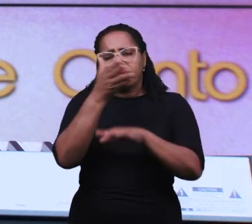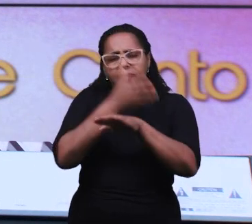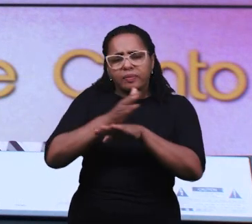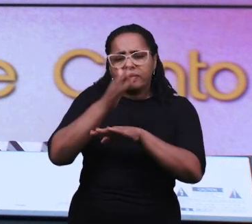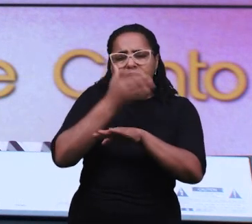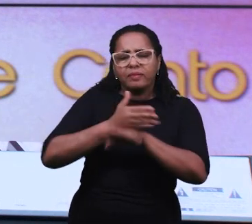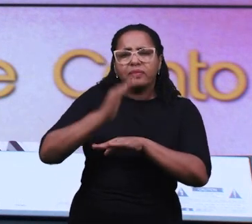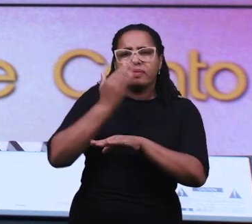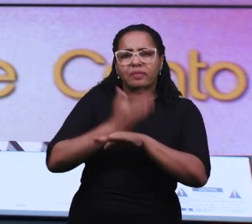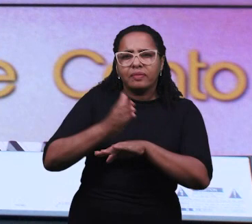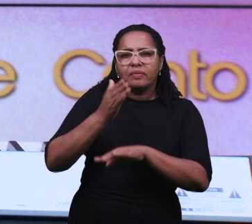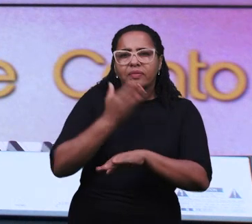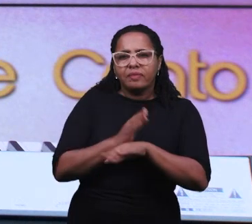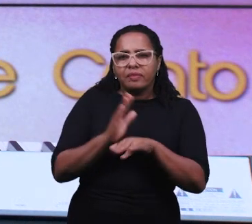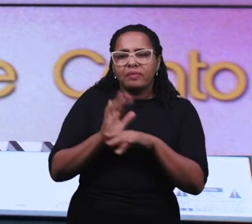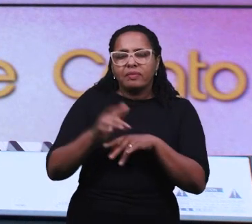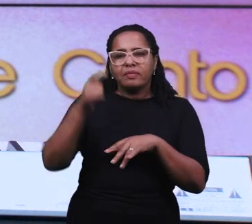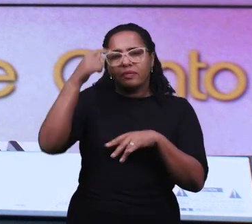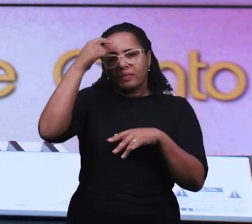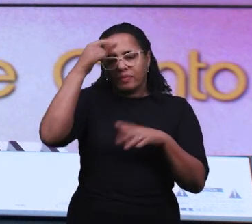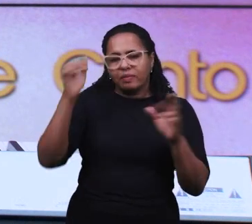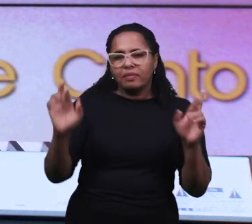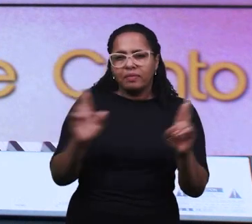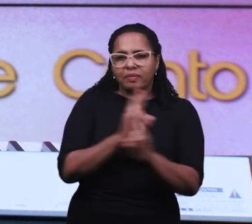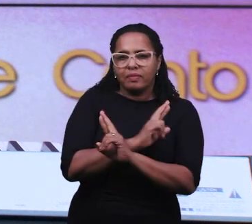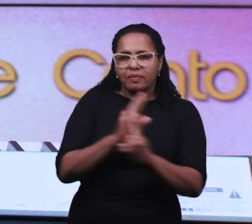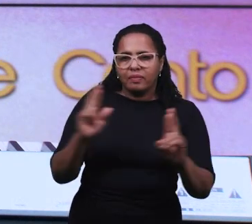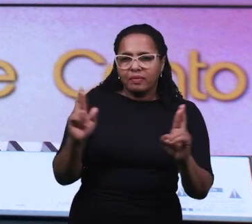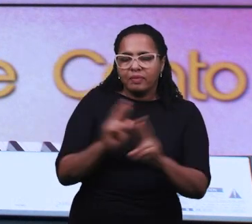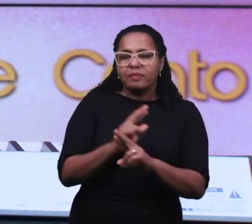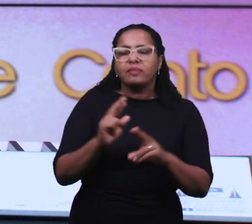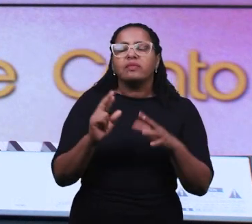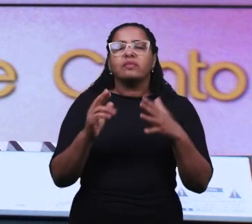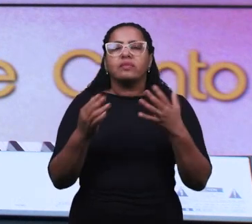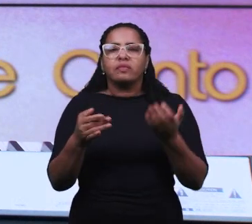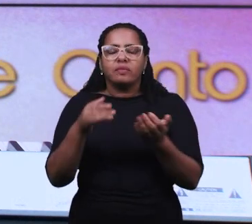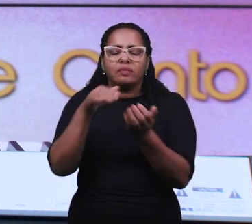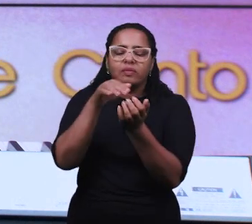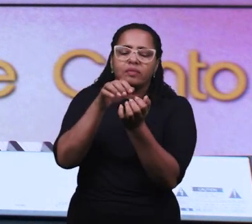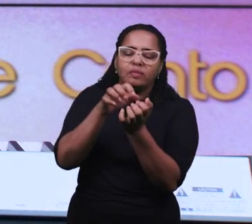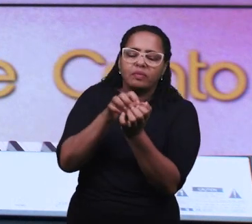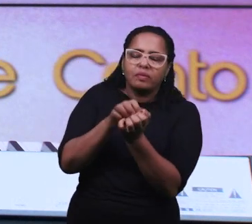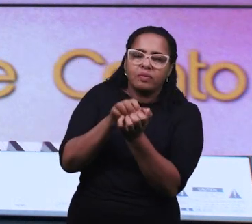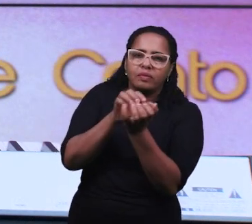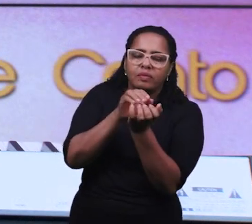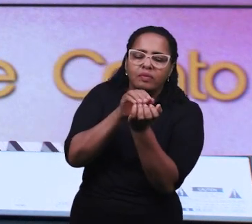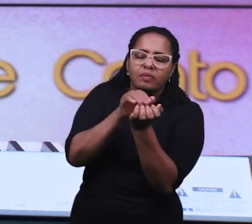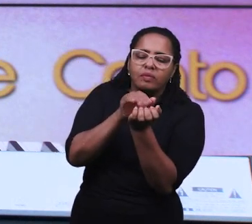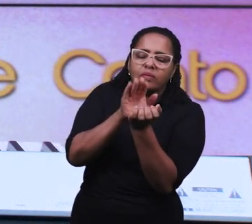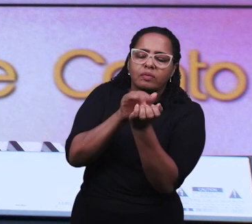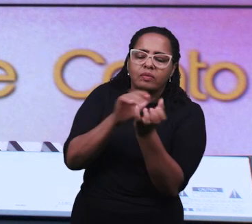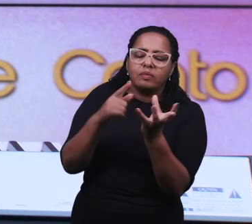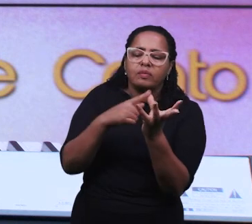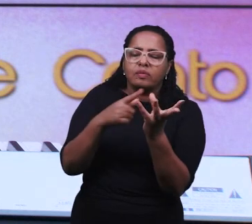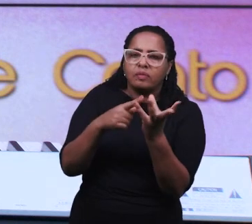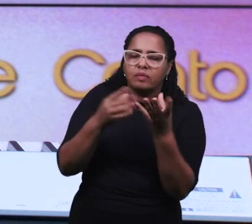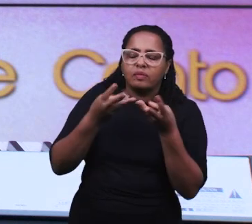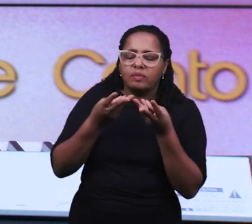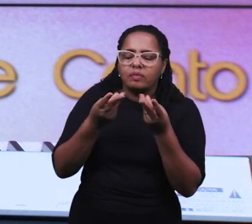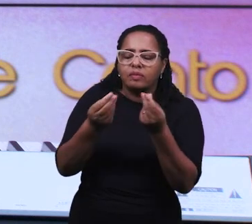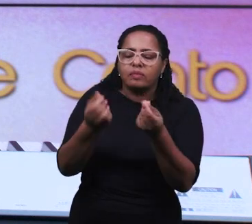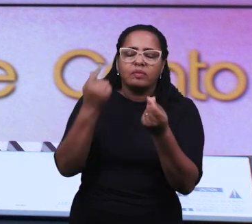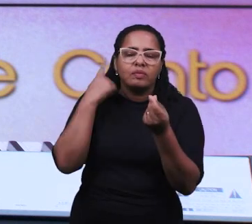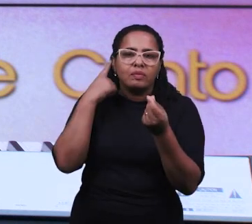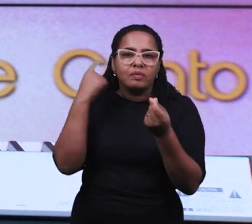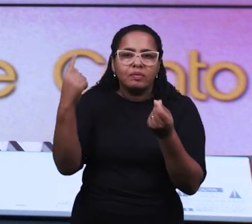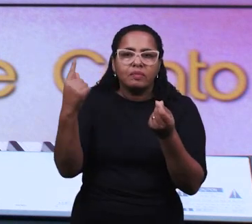possam treinar e ter maior consciência em relação ao posicionamento, à postura muscular das vogais, a qualidade